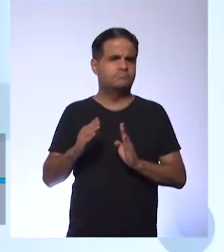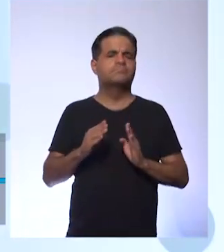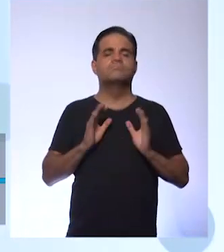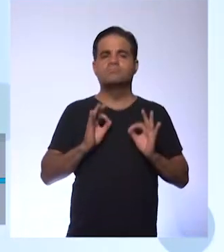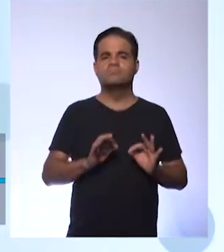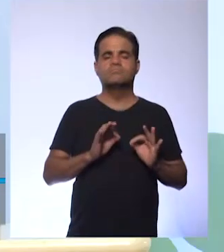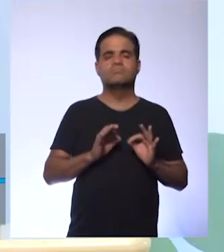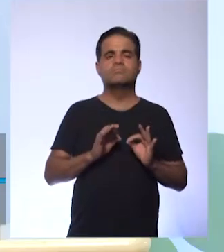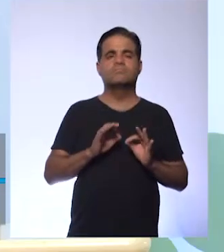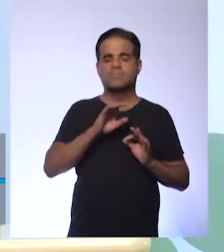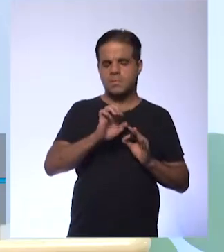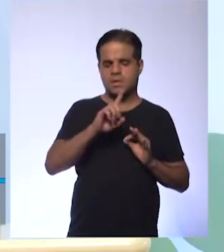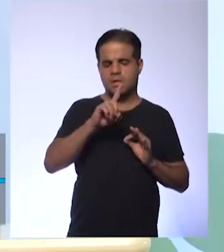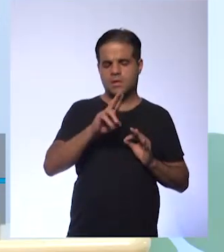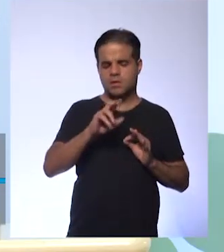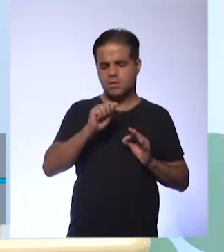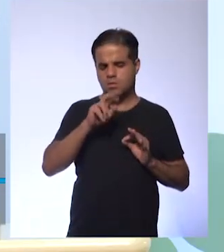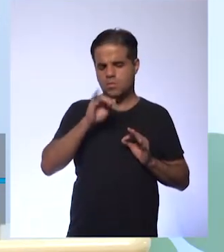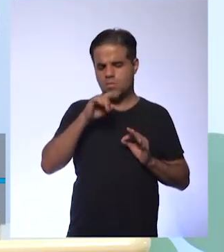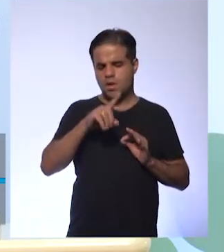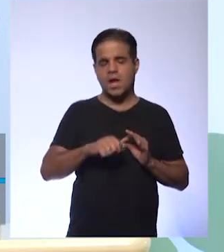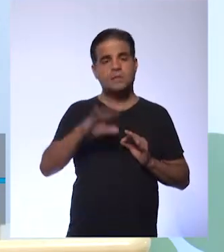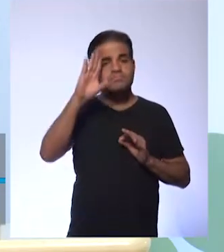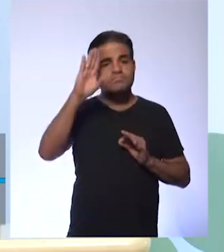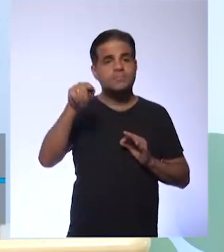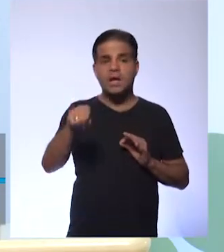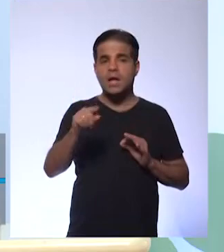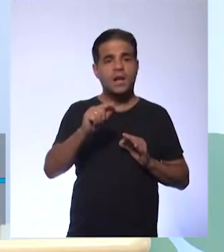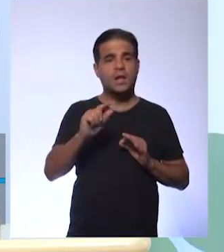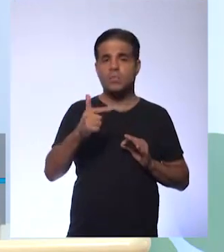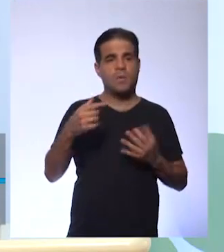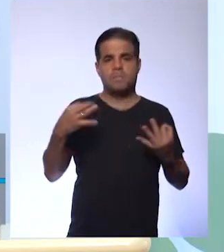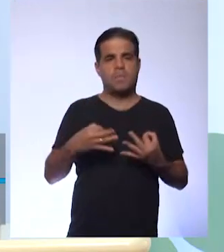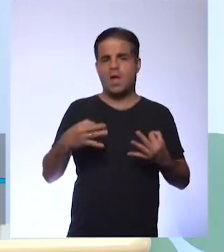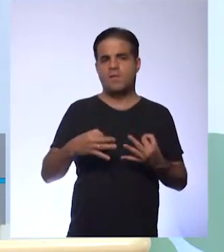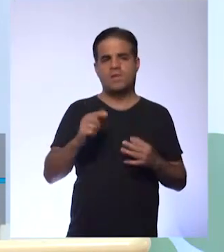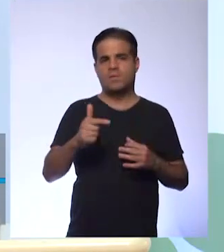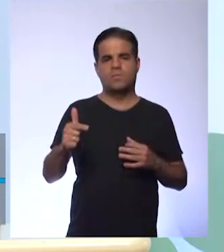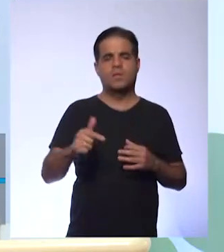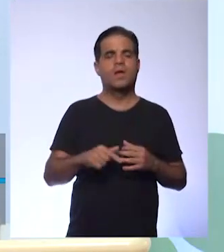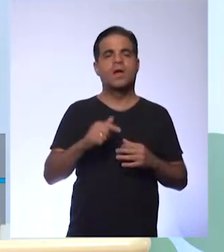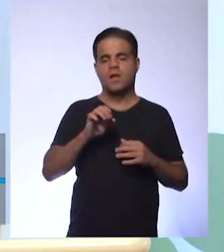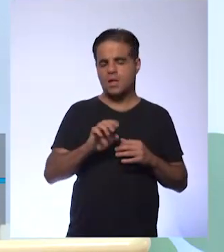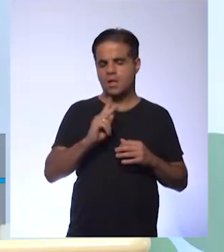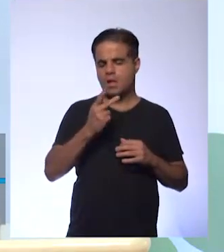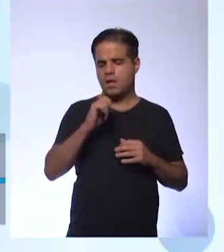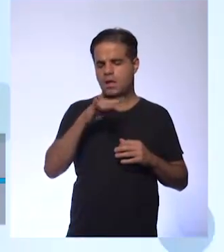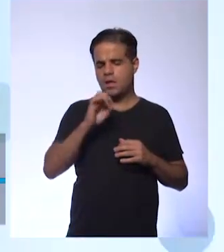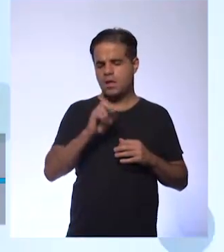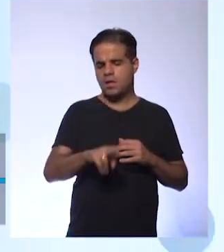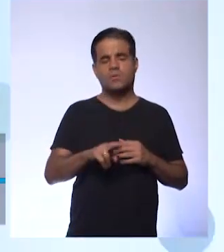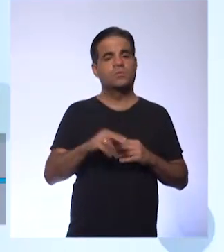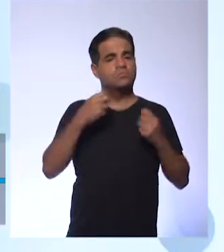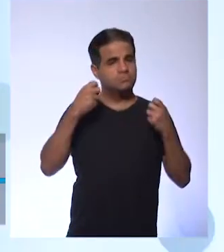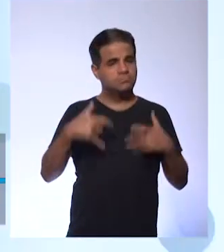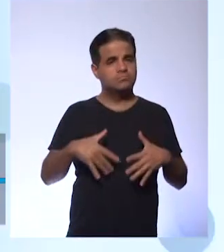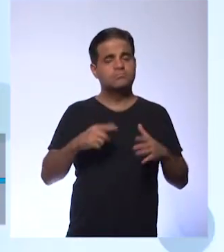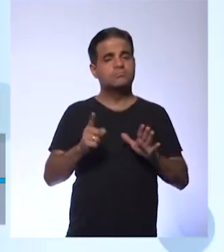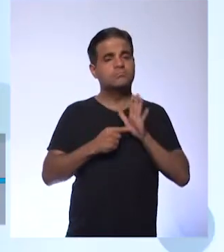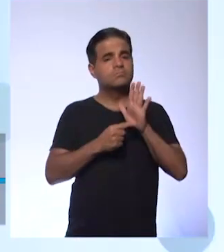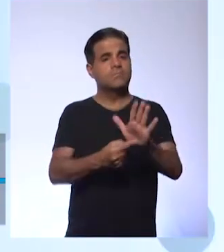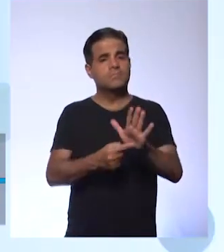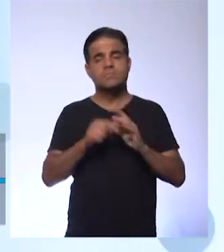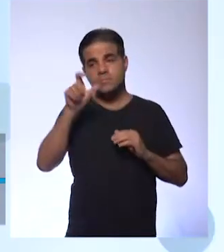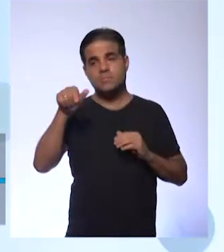Ó, a Eduarda também colocou destacar que ela não é perfeita. E o Heitor falou a mesma coisa. Eu ia ler isso, daí ia mostrar